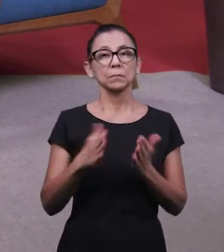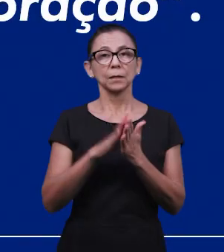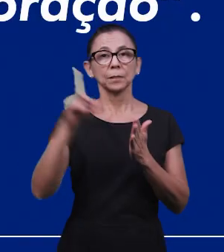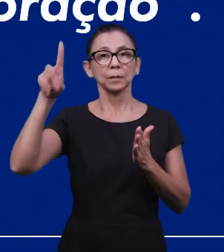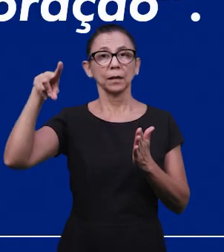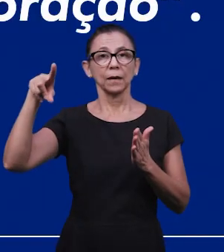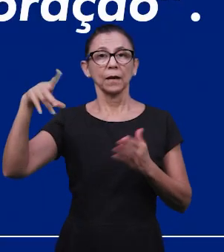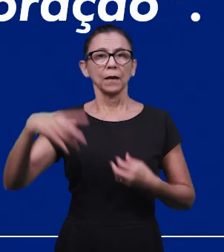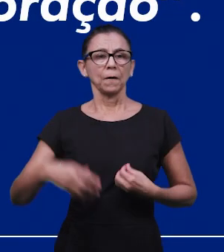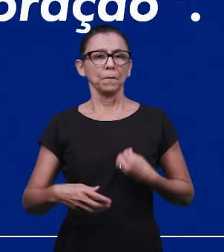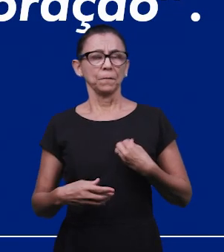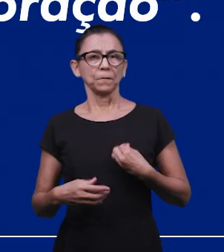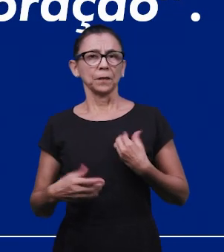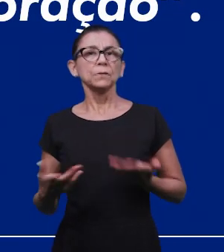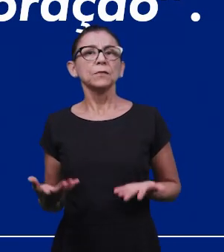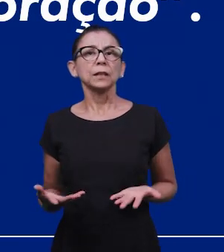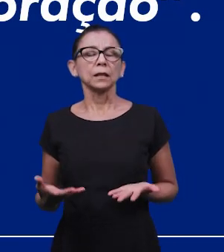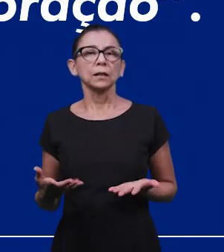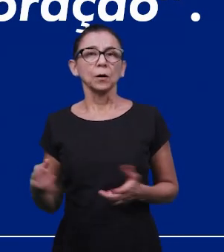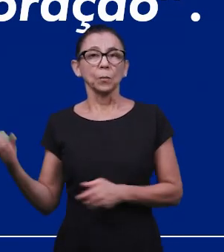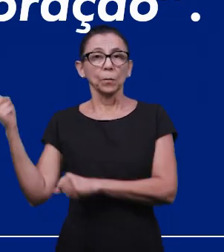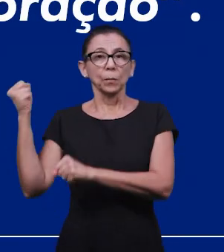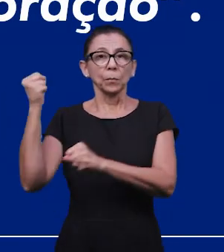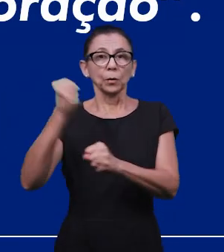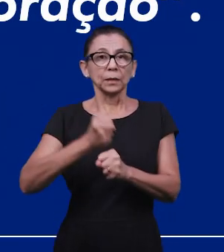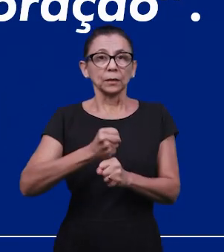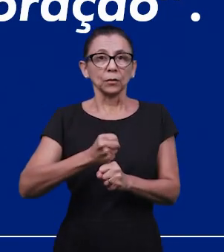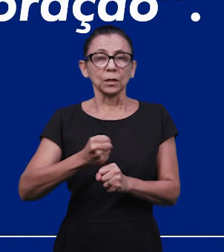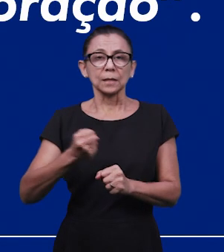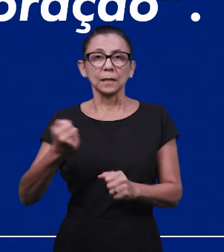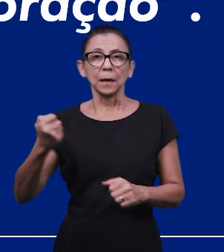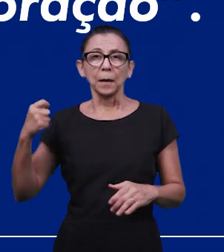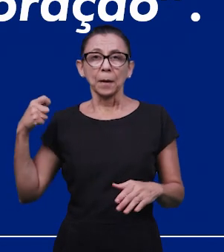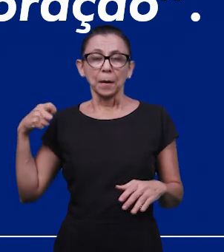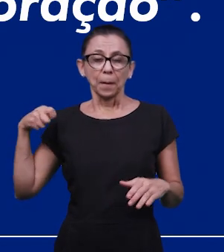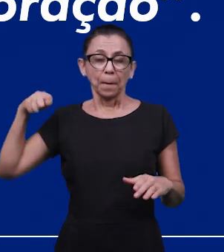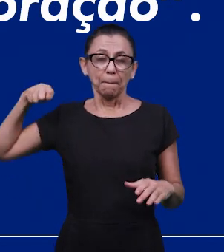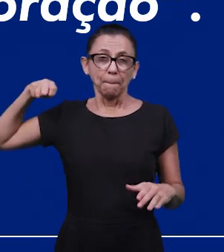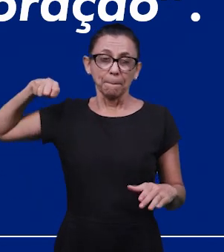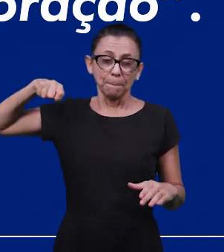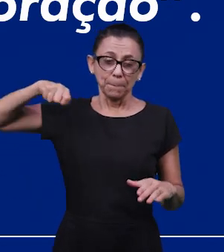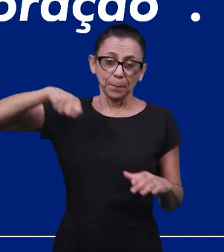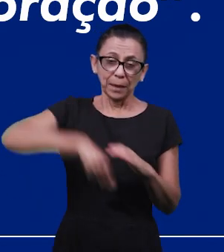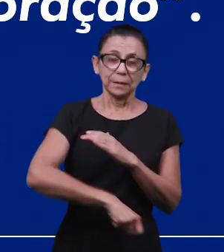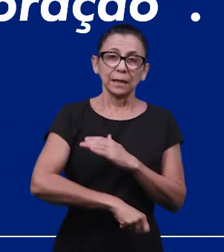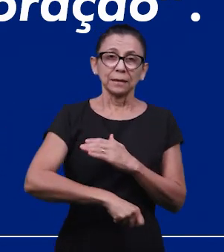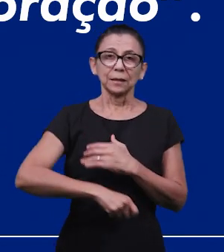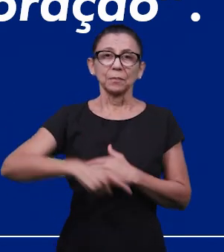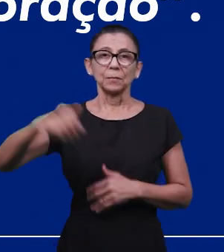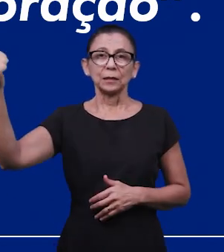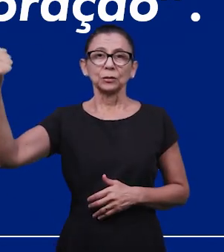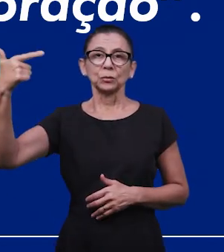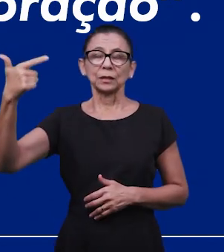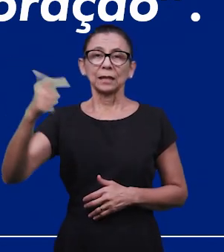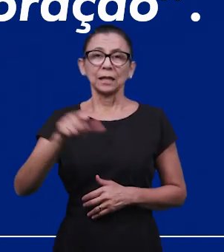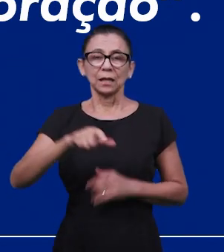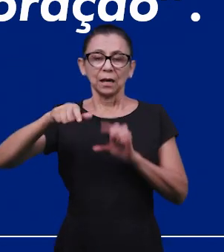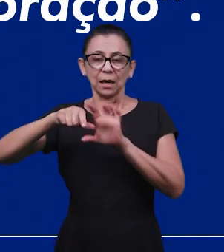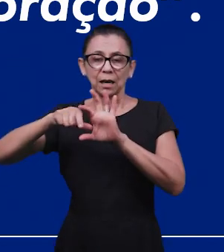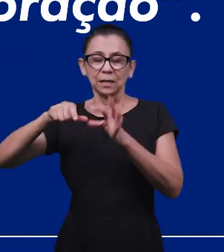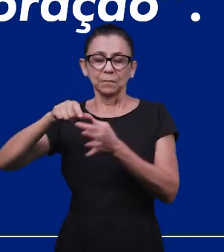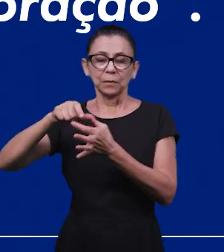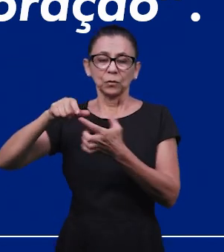fala do poder dessa palavra, né? O que é a palavra de Deus para nós. Está na carta aos Hebreus, no capítulo